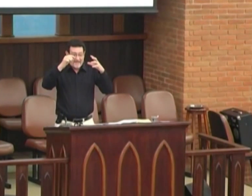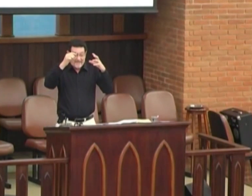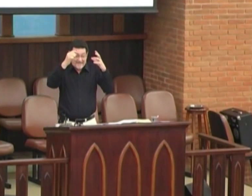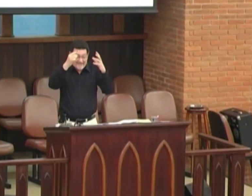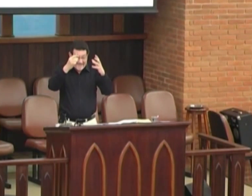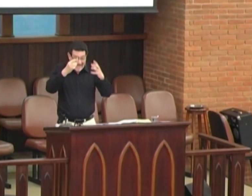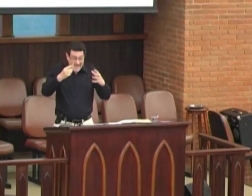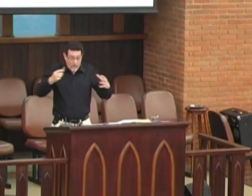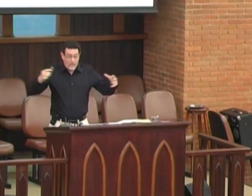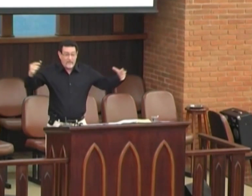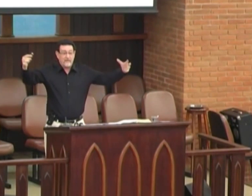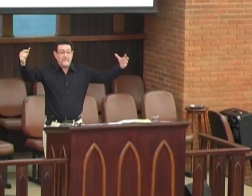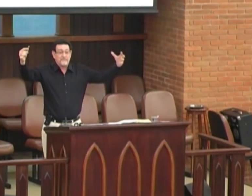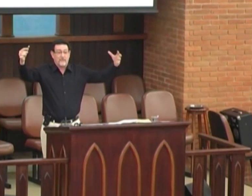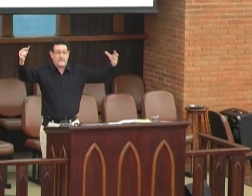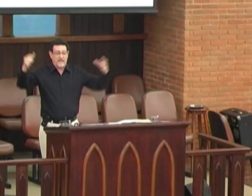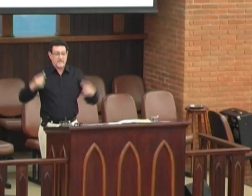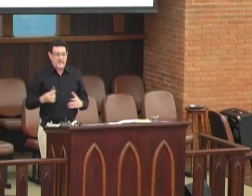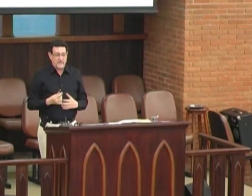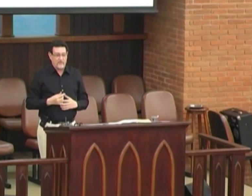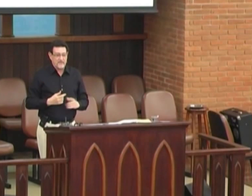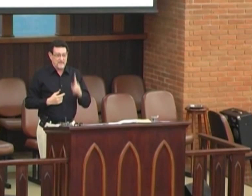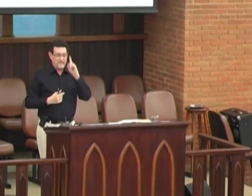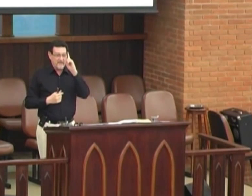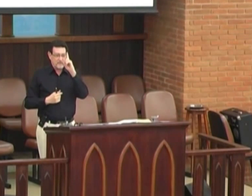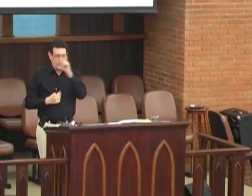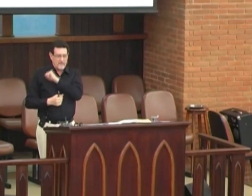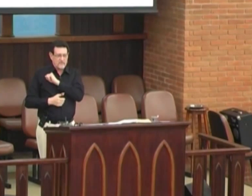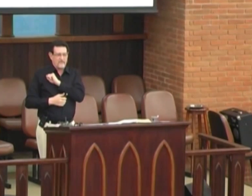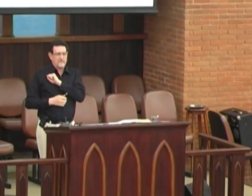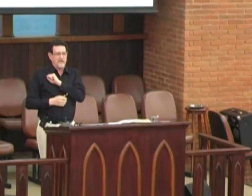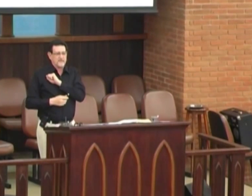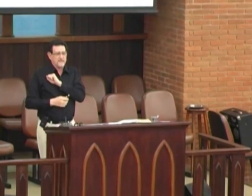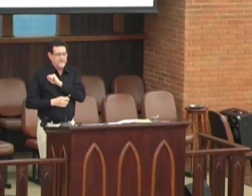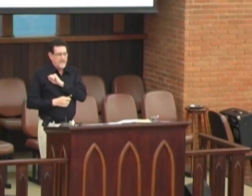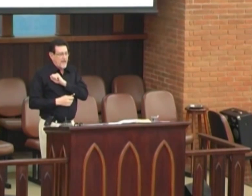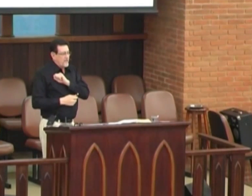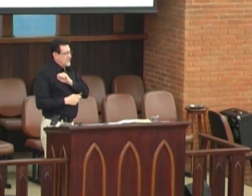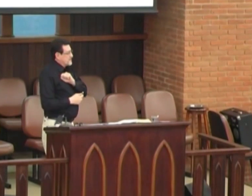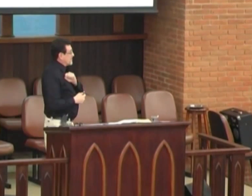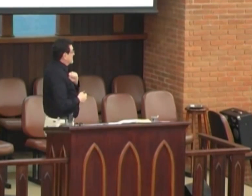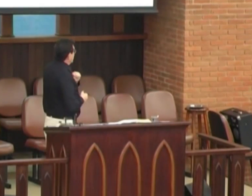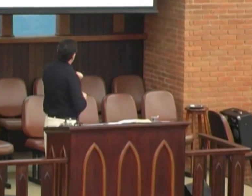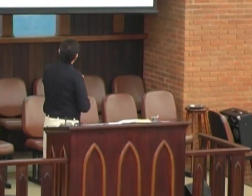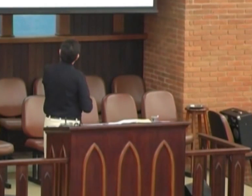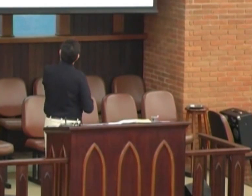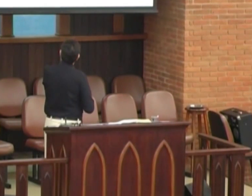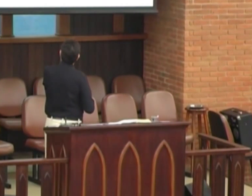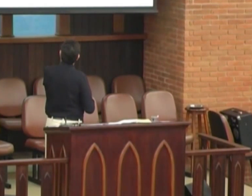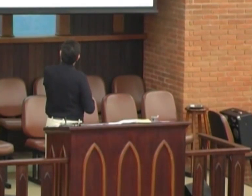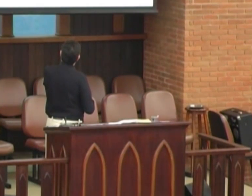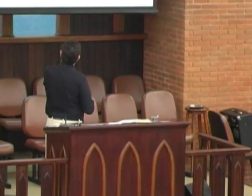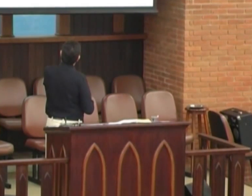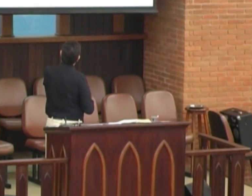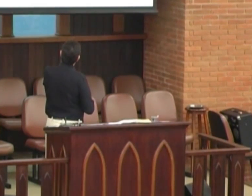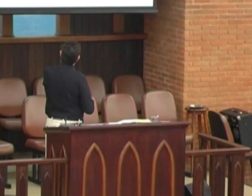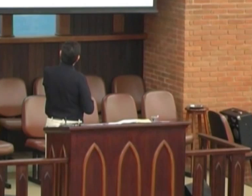ele é trino, são 3 pessoas, mas uma só vontade. Por isso nós estivemos vendo